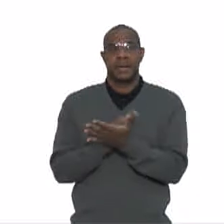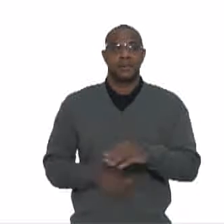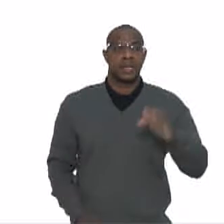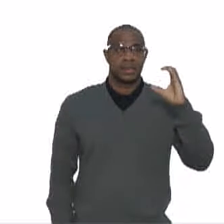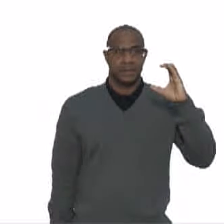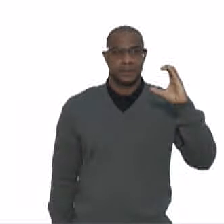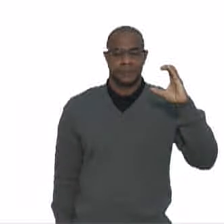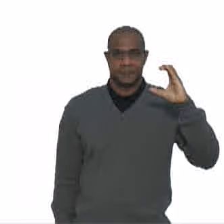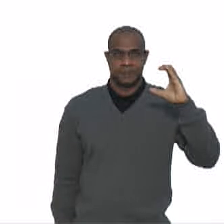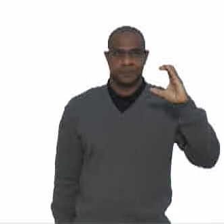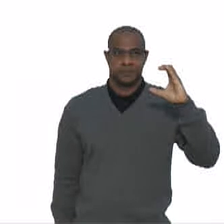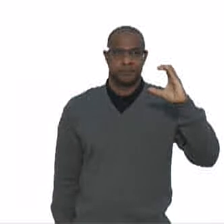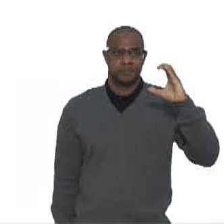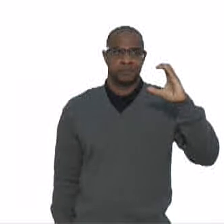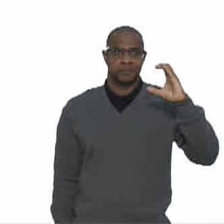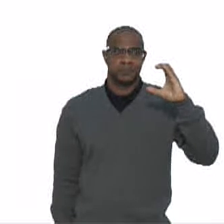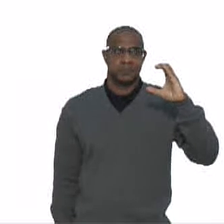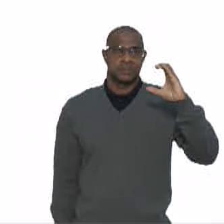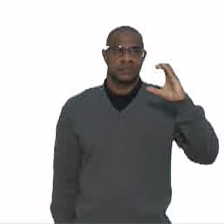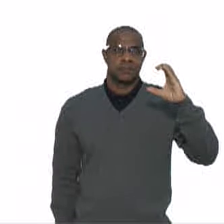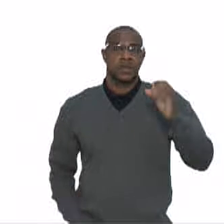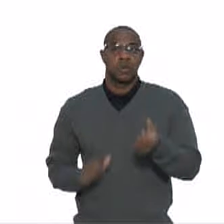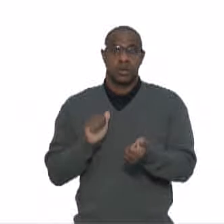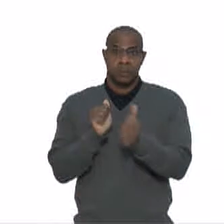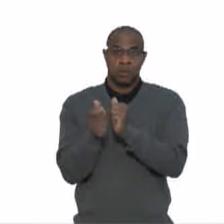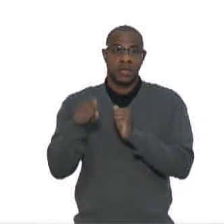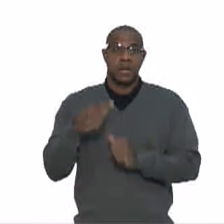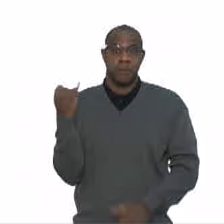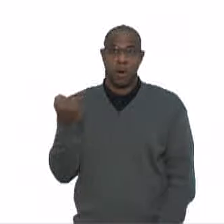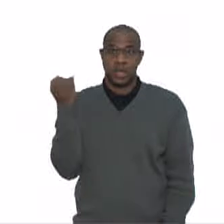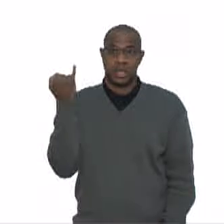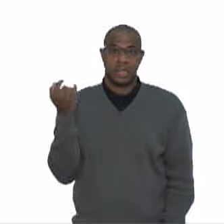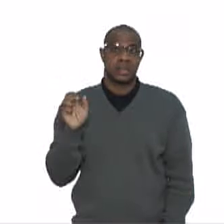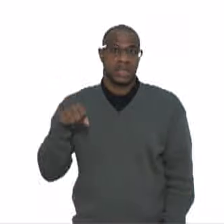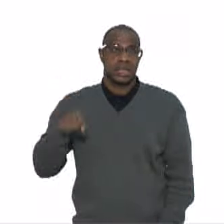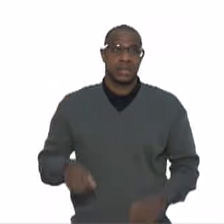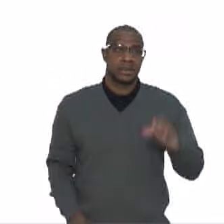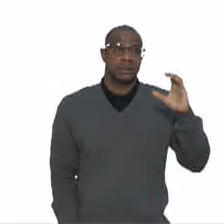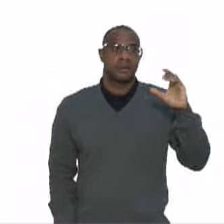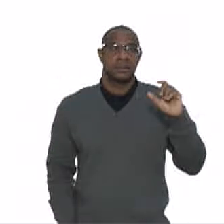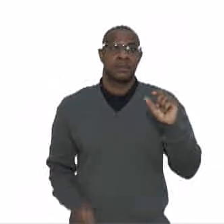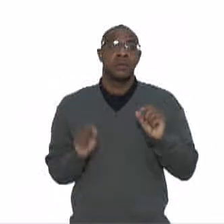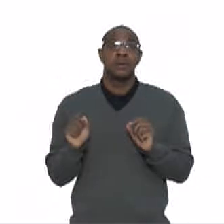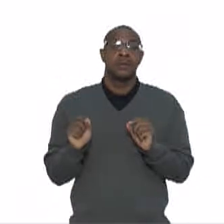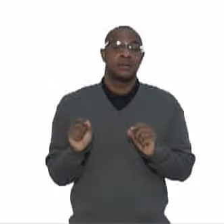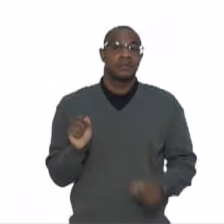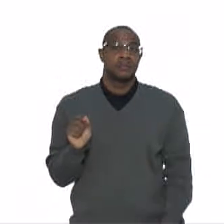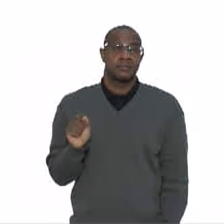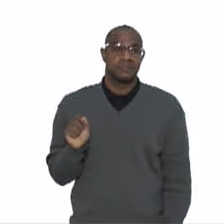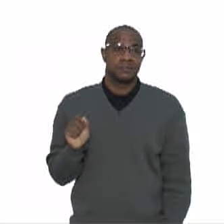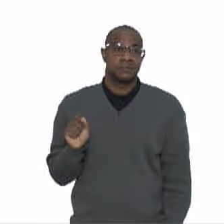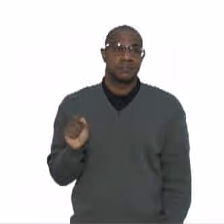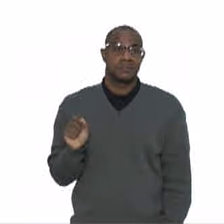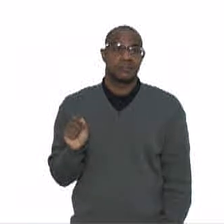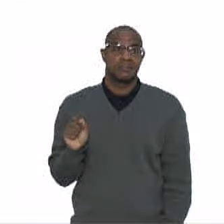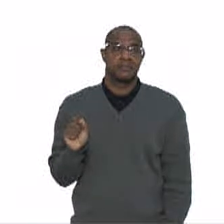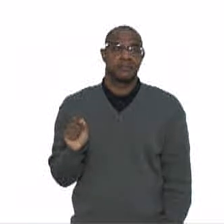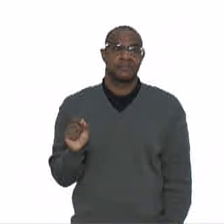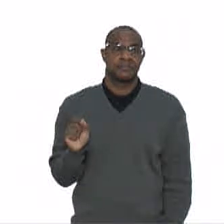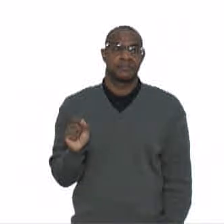C. El deporte é um elemento importante, sim, para criar um entorno onde